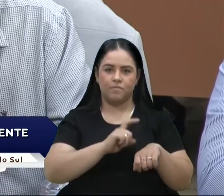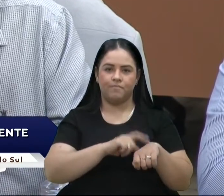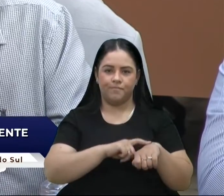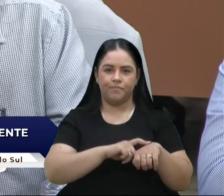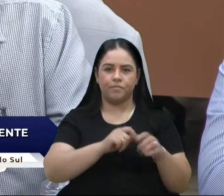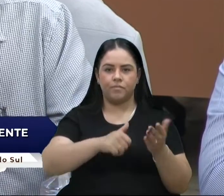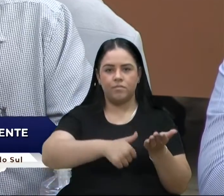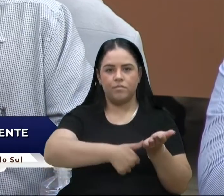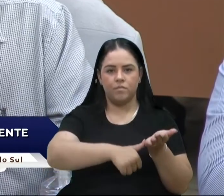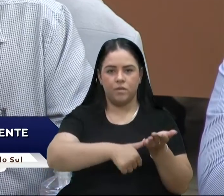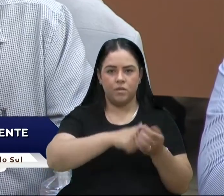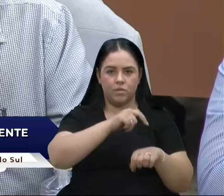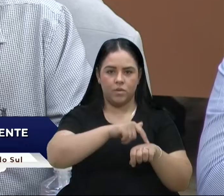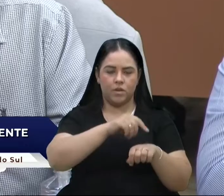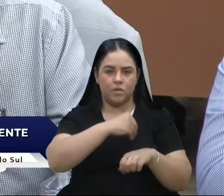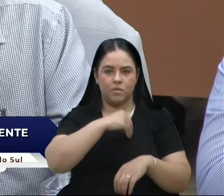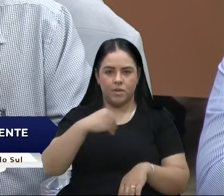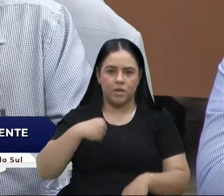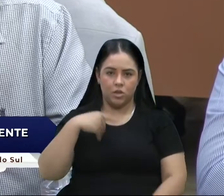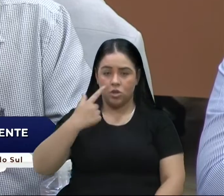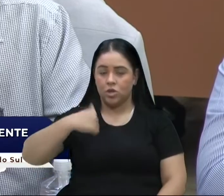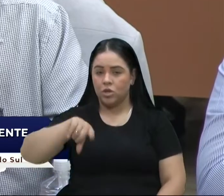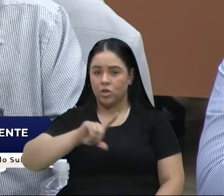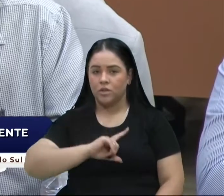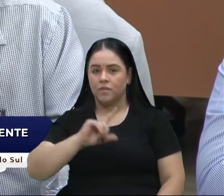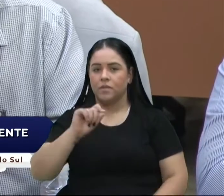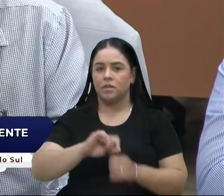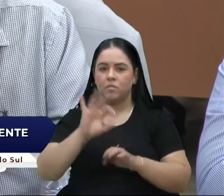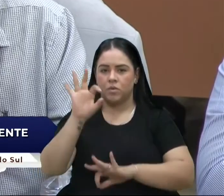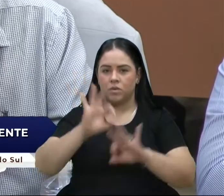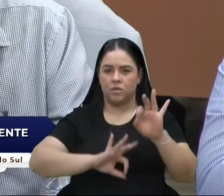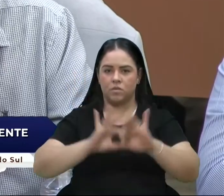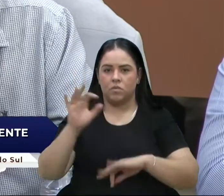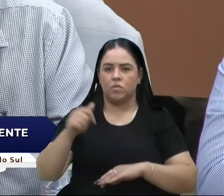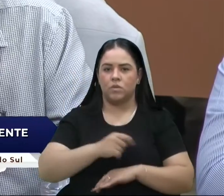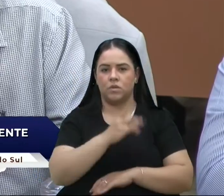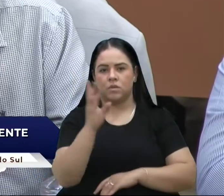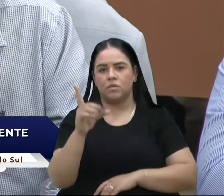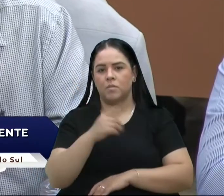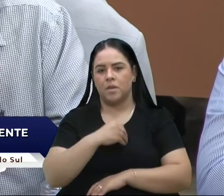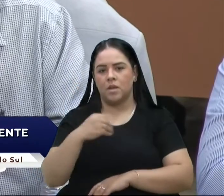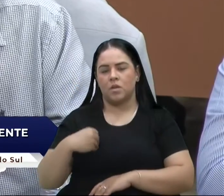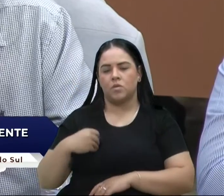né? Fizemos uma readequação no número de médicos